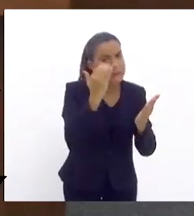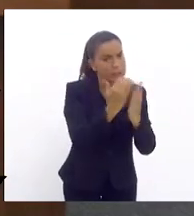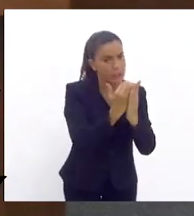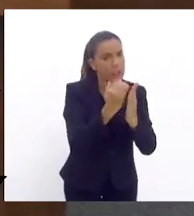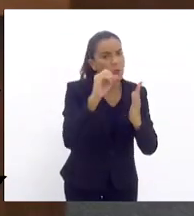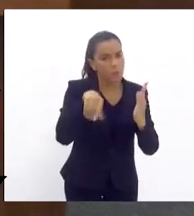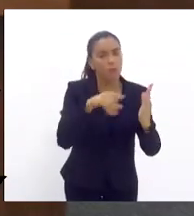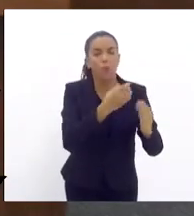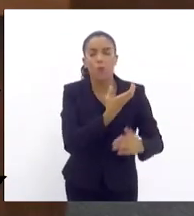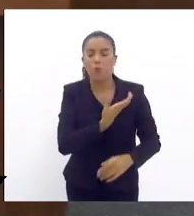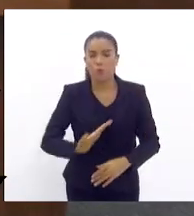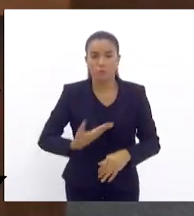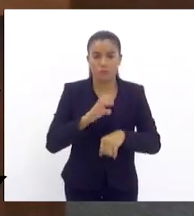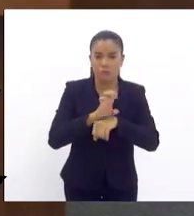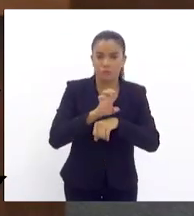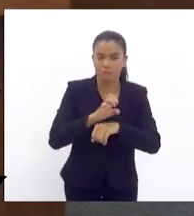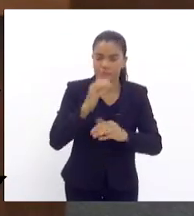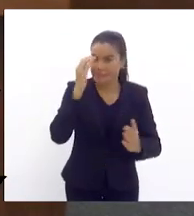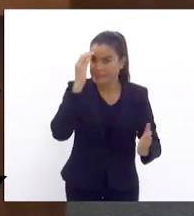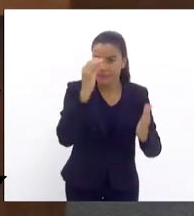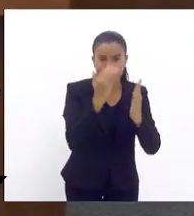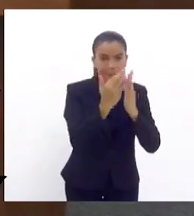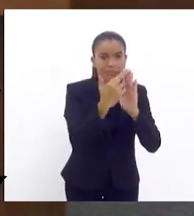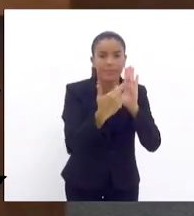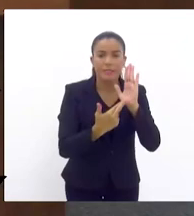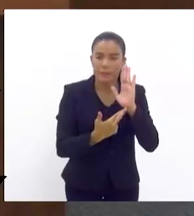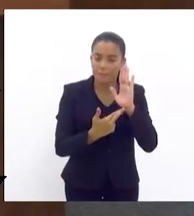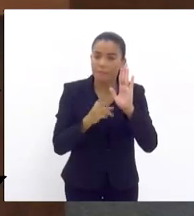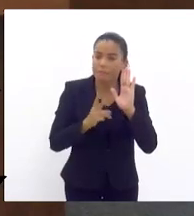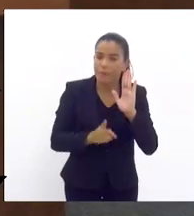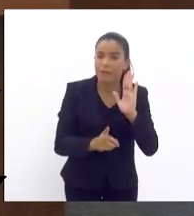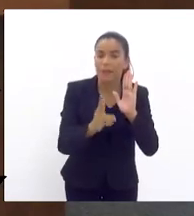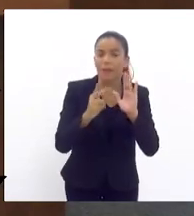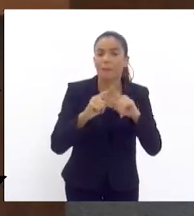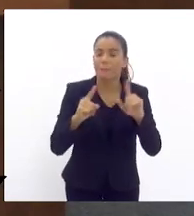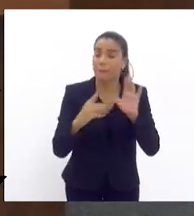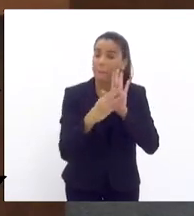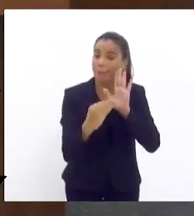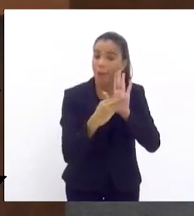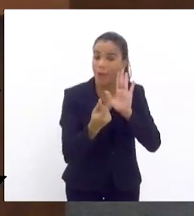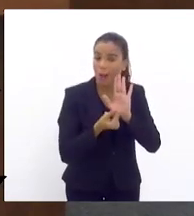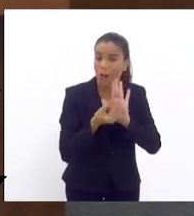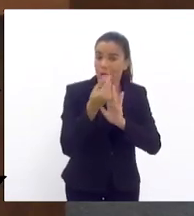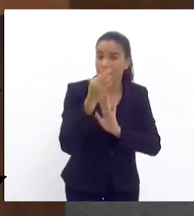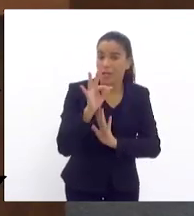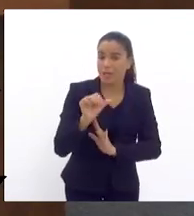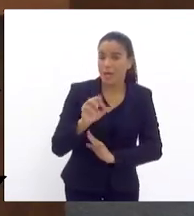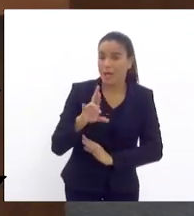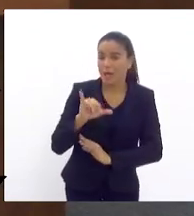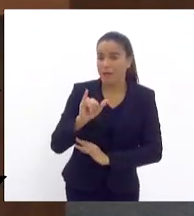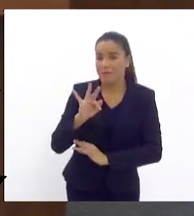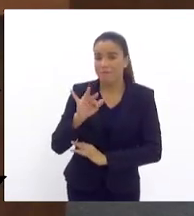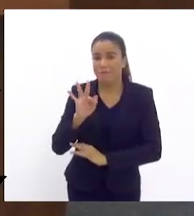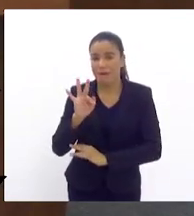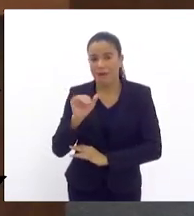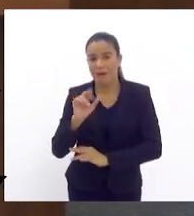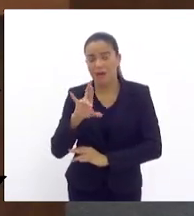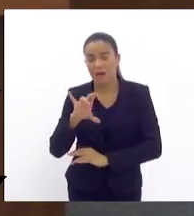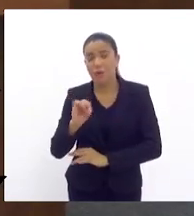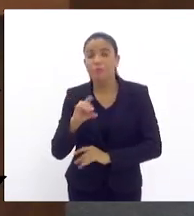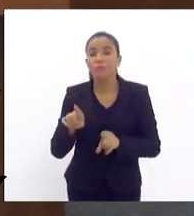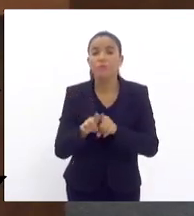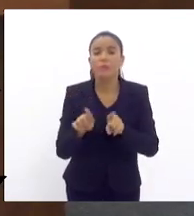ser soberano e manter as suas regras, mas mantendo, né, o modelo tarifário. E, por fim, fechando a fala, a questão da